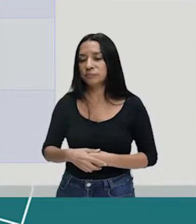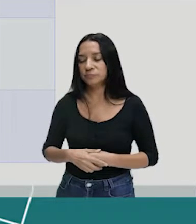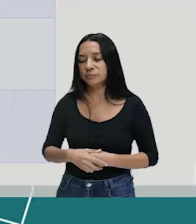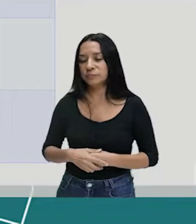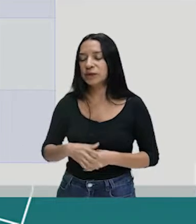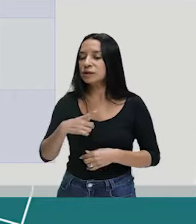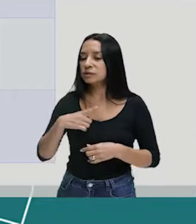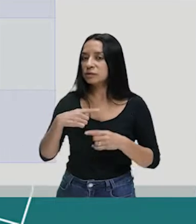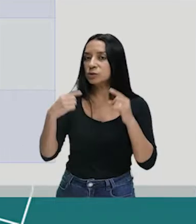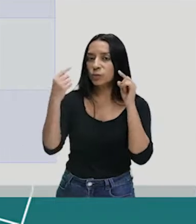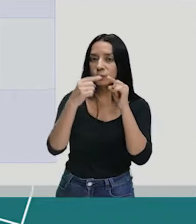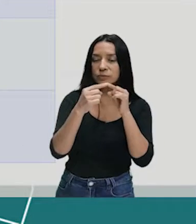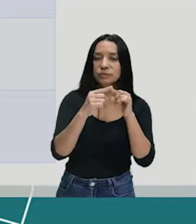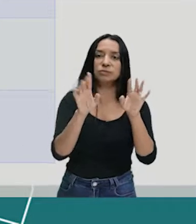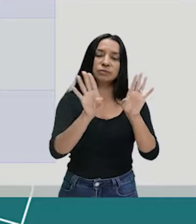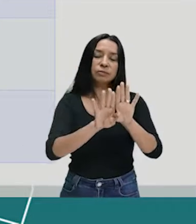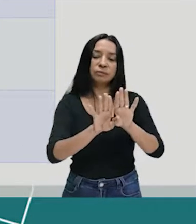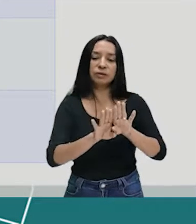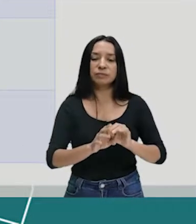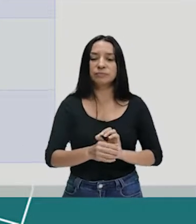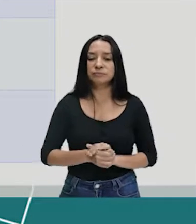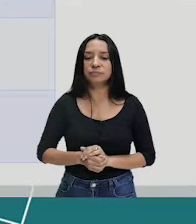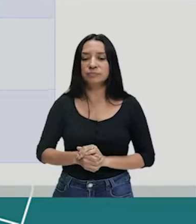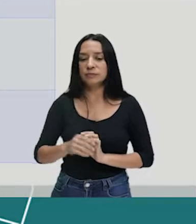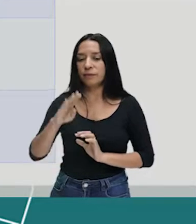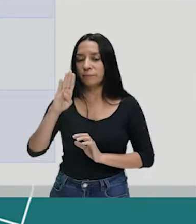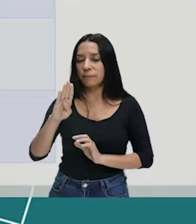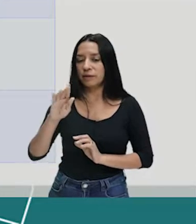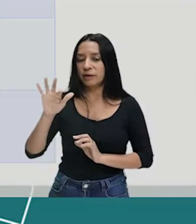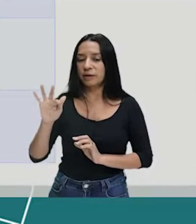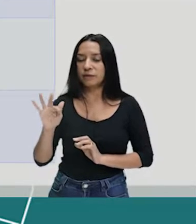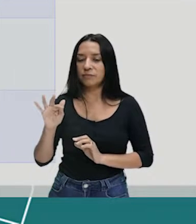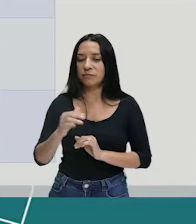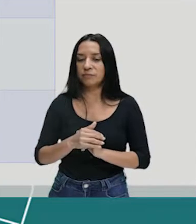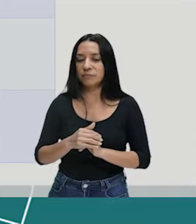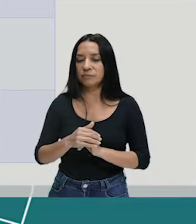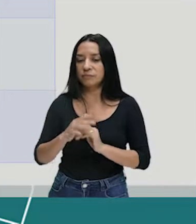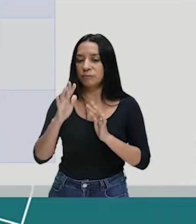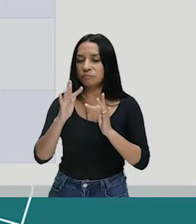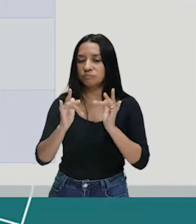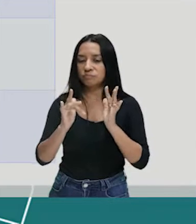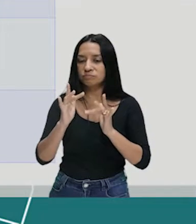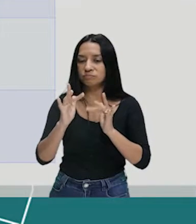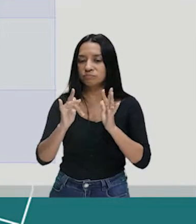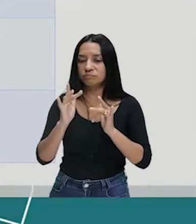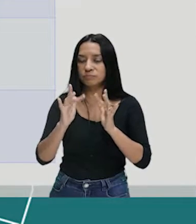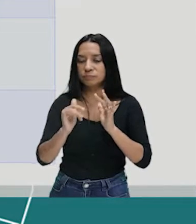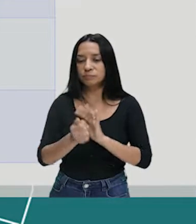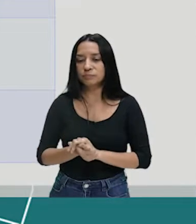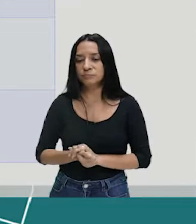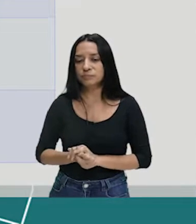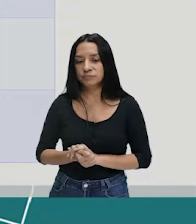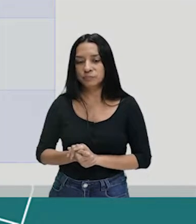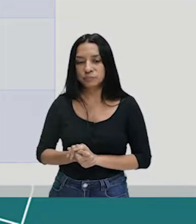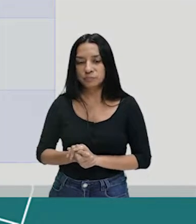essas combinações também viesse direto namorado ou namorada h e o cá